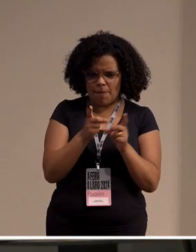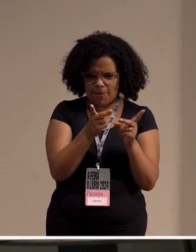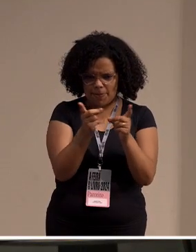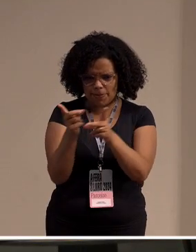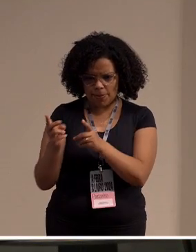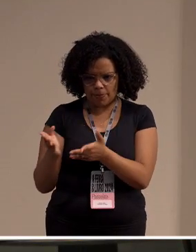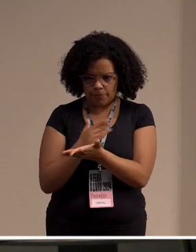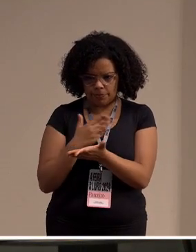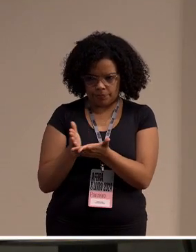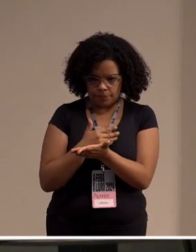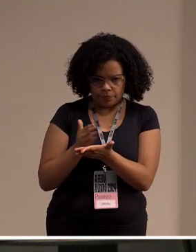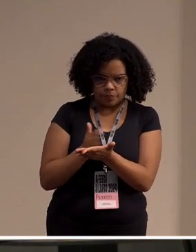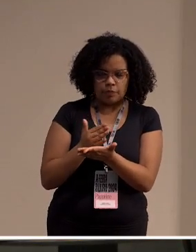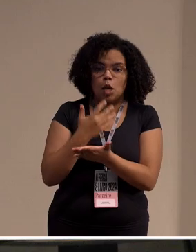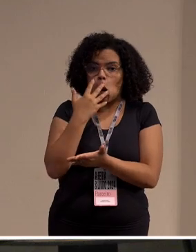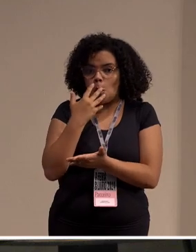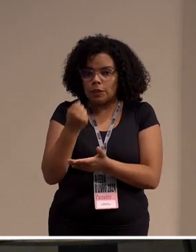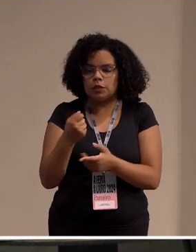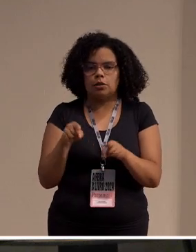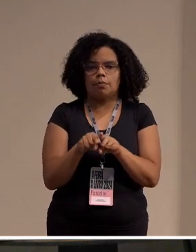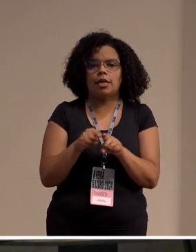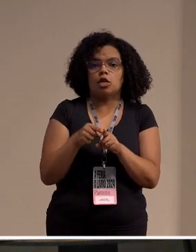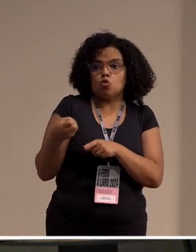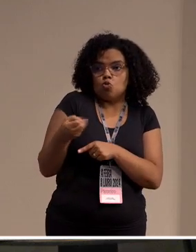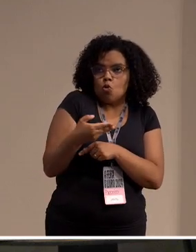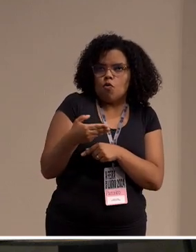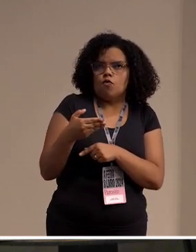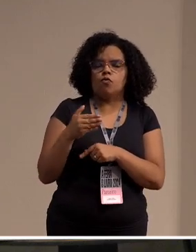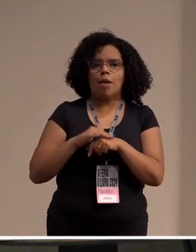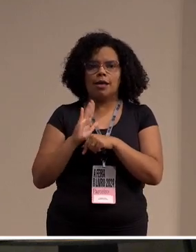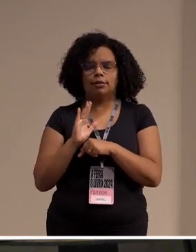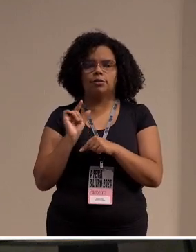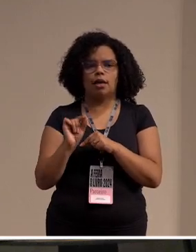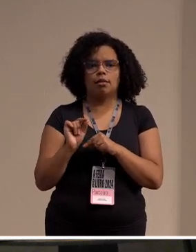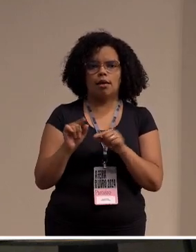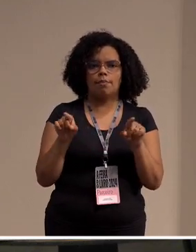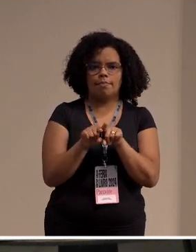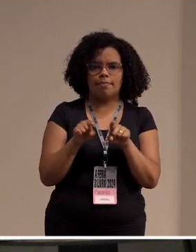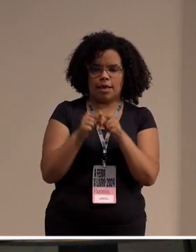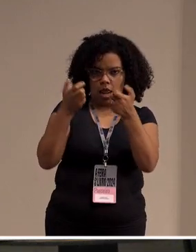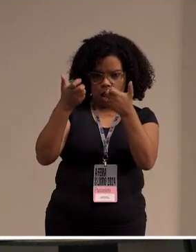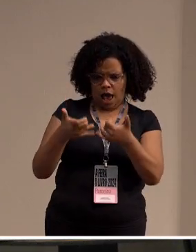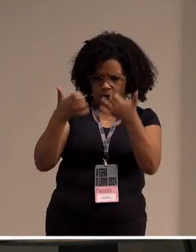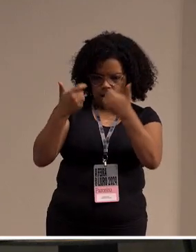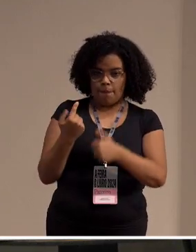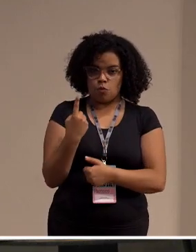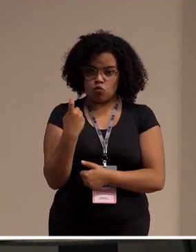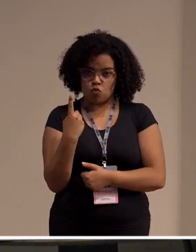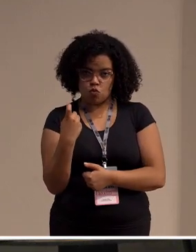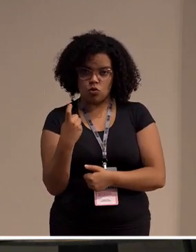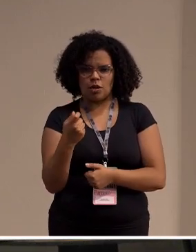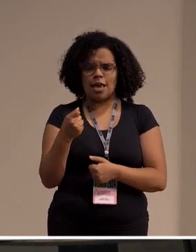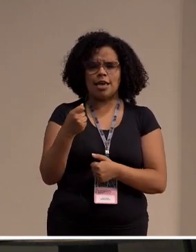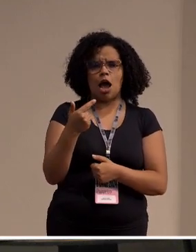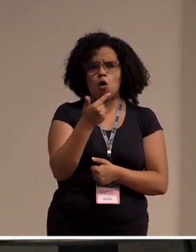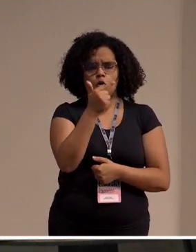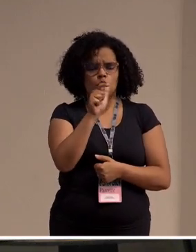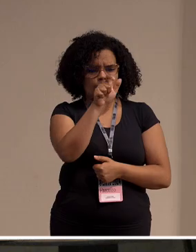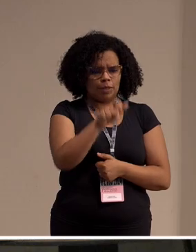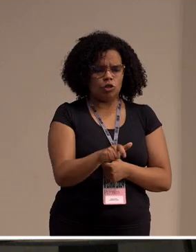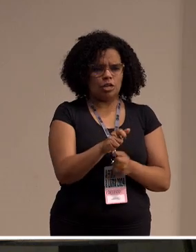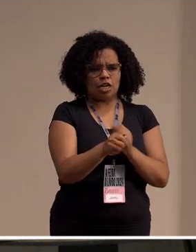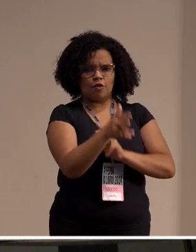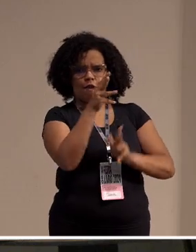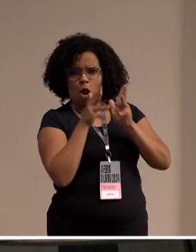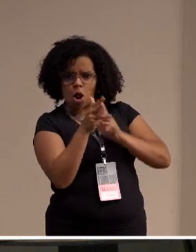livros aqui no Brasil, romancista, e o livro mais recente dele também ia ser narrado por um único personagem, e aí ele fala que a outra personagem